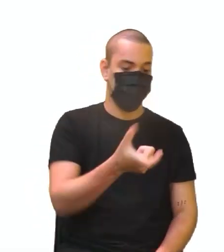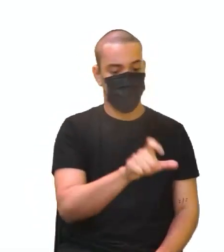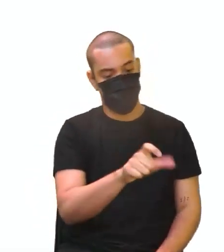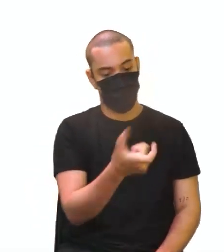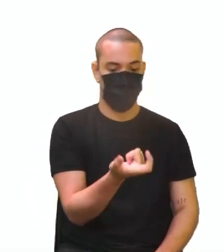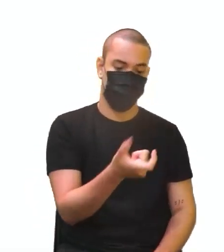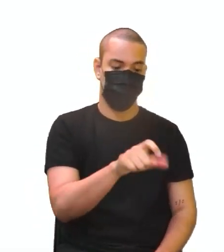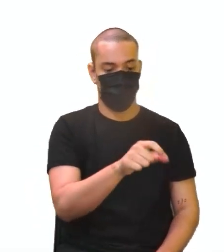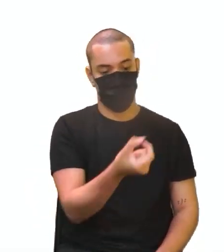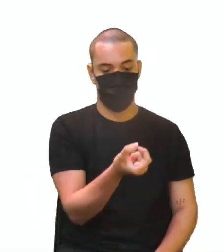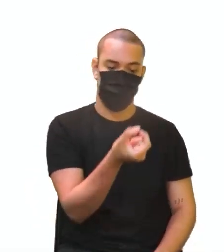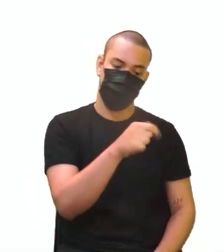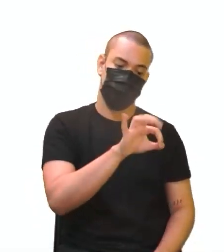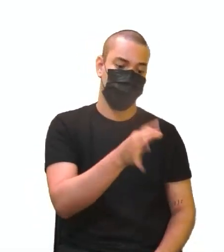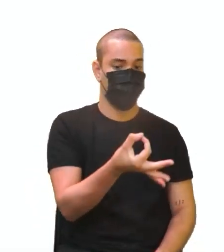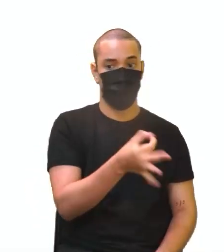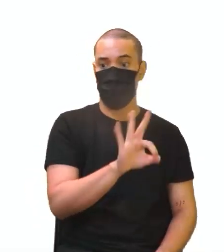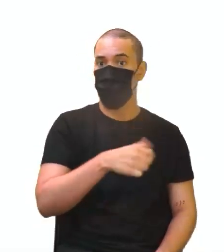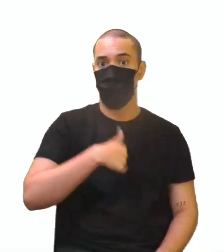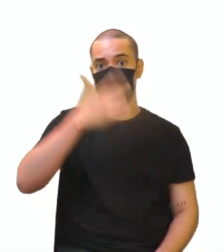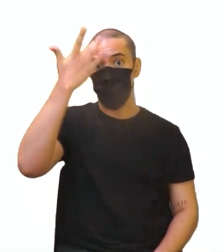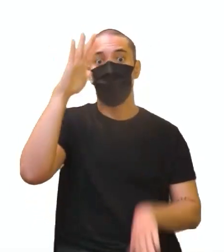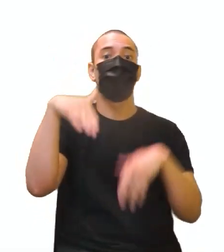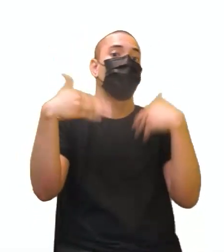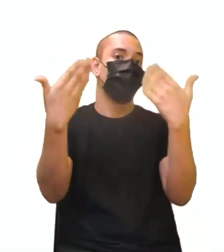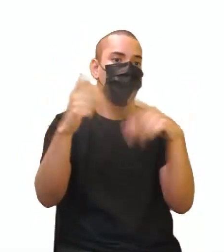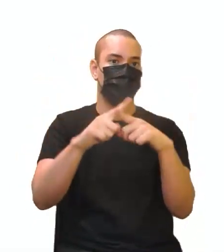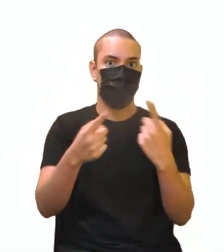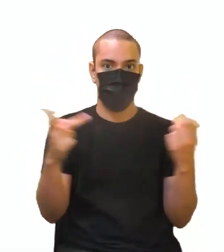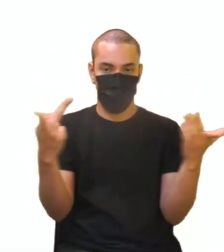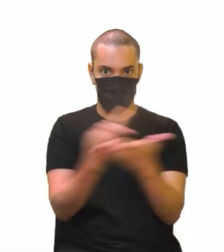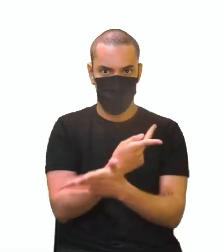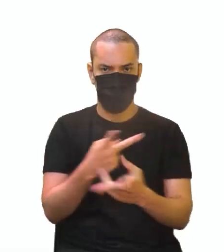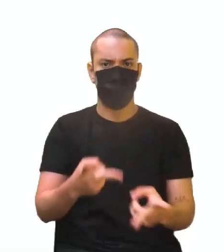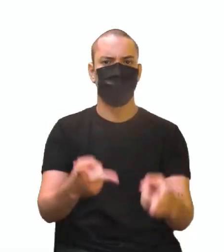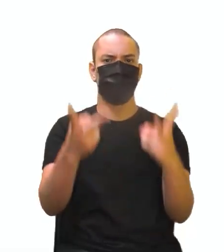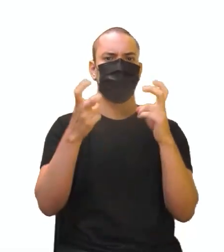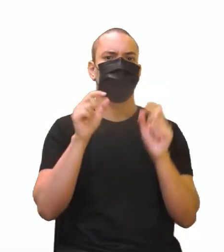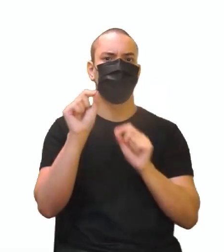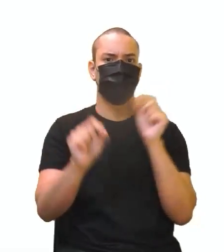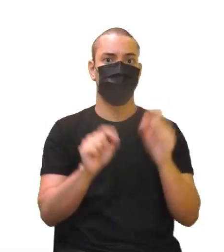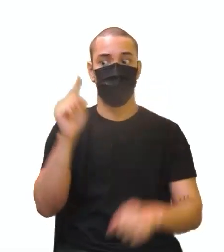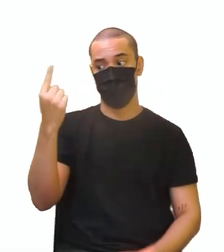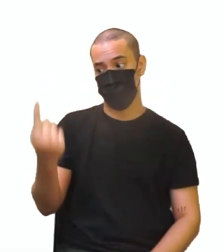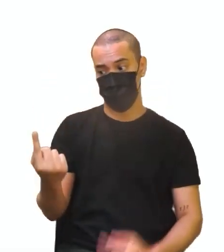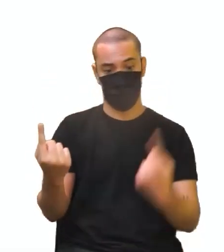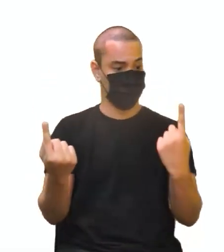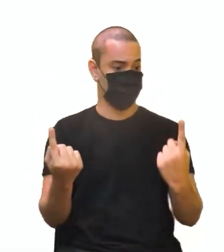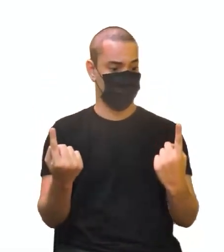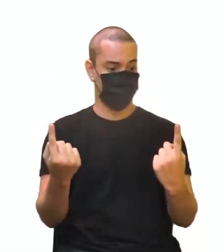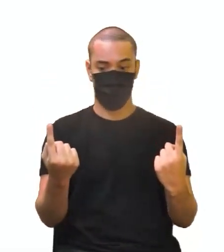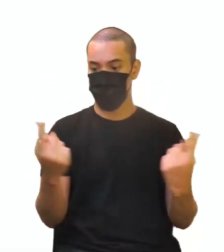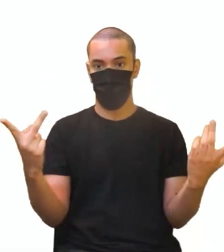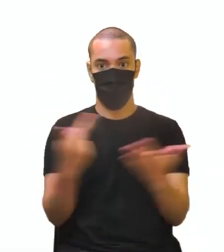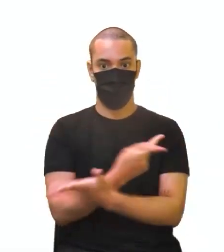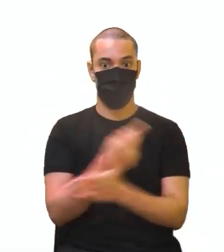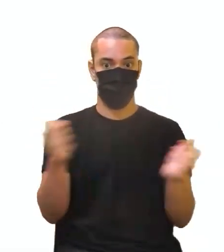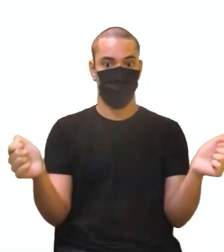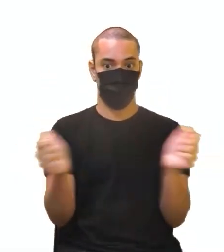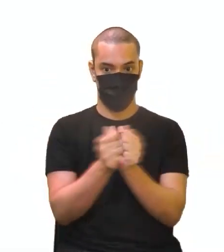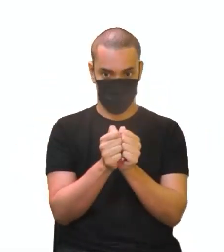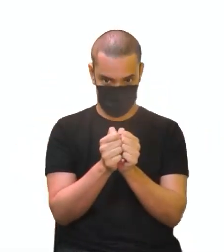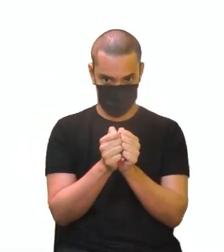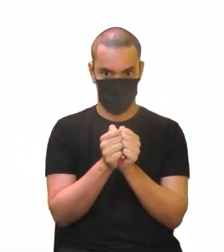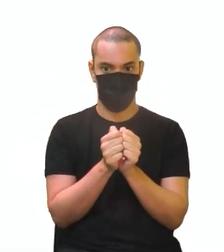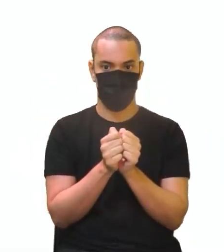também qualquer um, ou cara ou coroa. Então, nesse caso, vocês percebem que são dois eventos acontecendo.